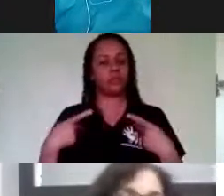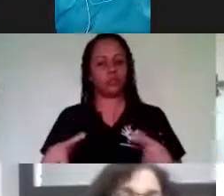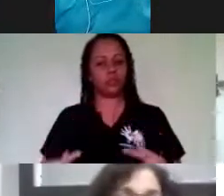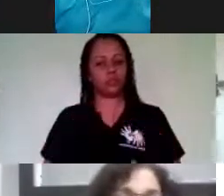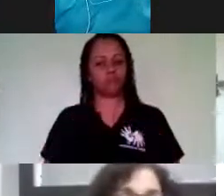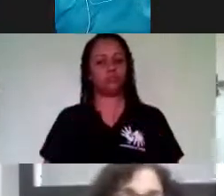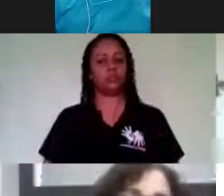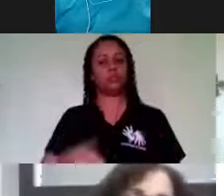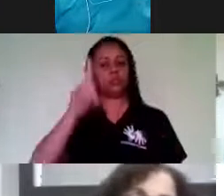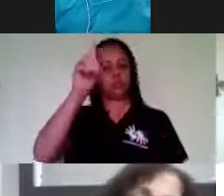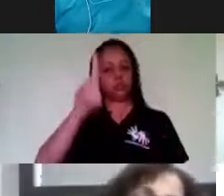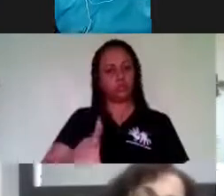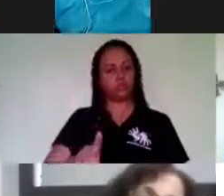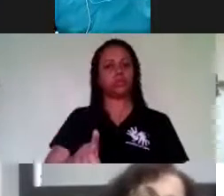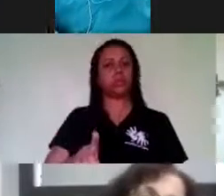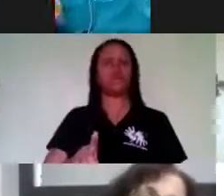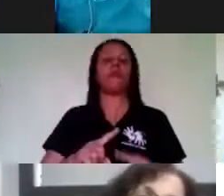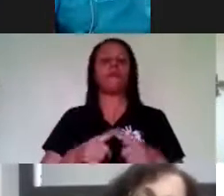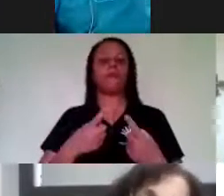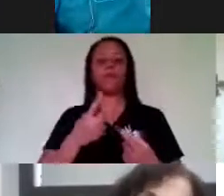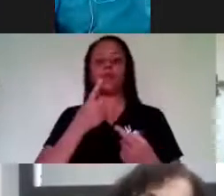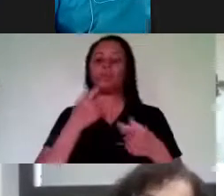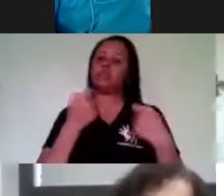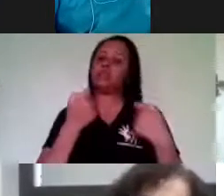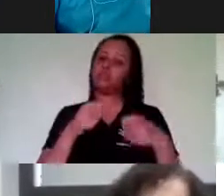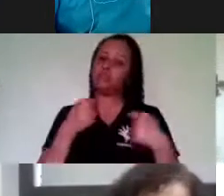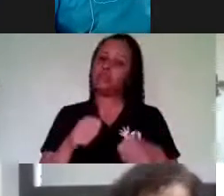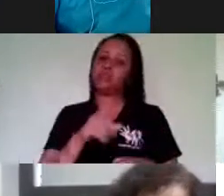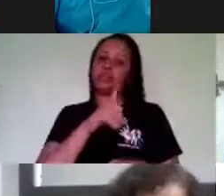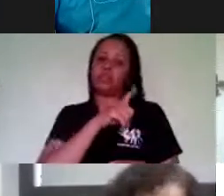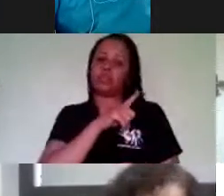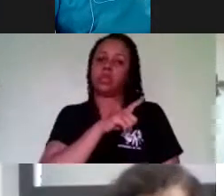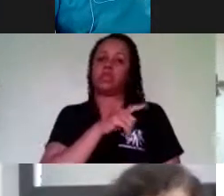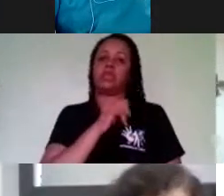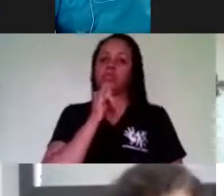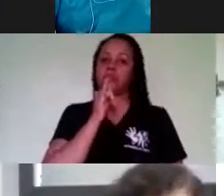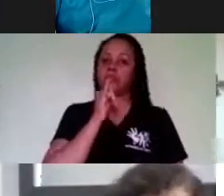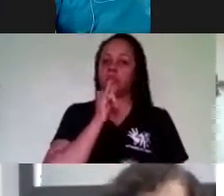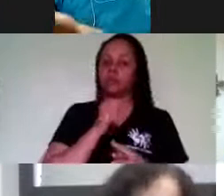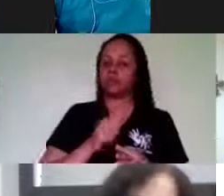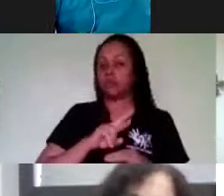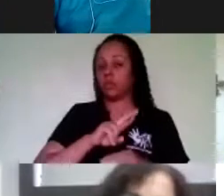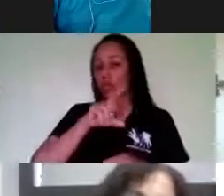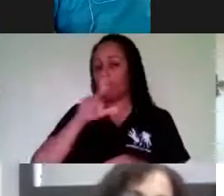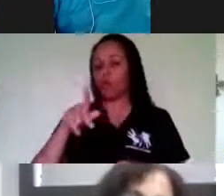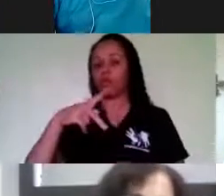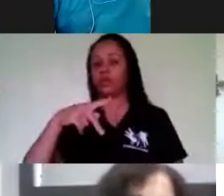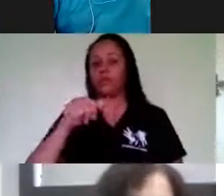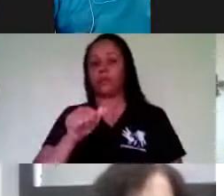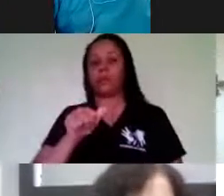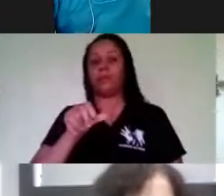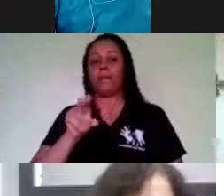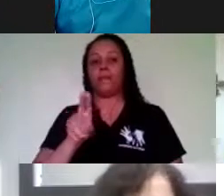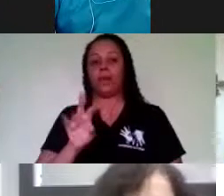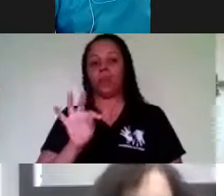mas acho que ainda precisamos ter, a exemplo de outras pautas que ao longo da história foram sendo construídas no